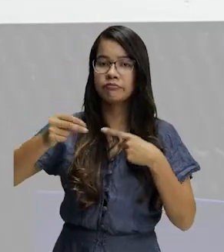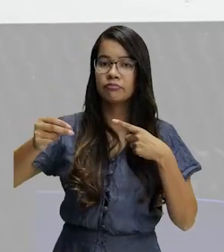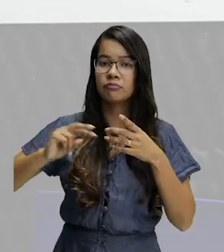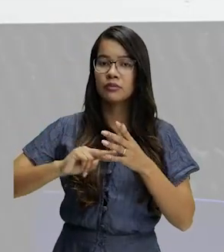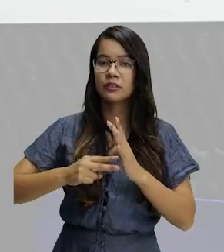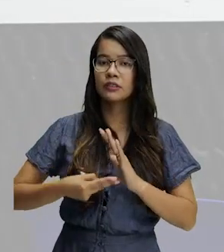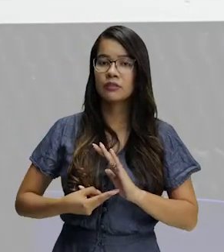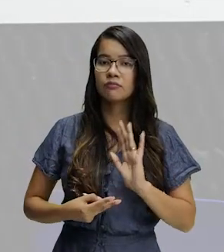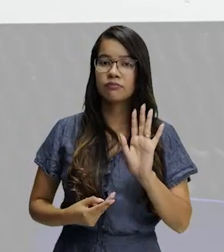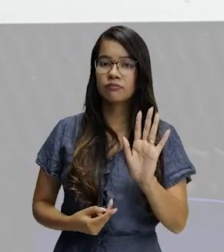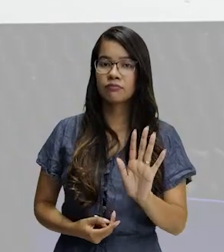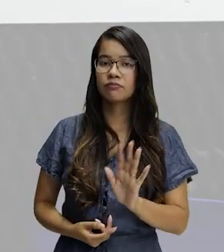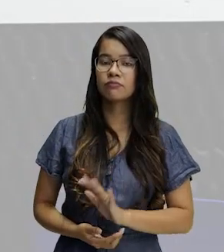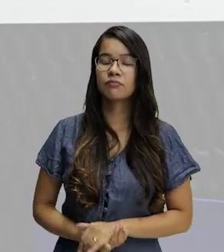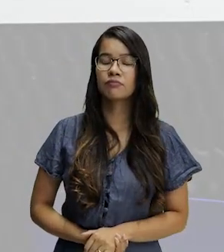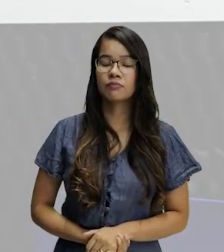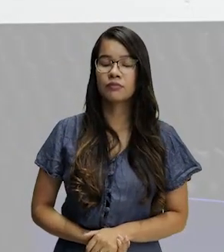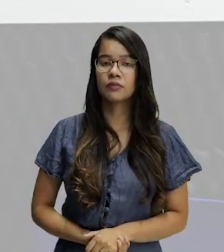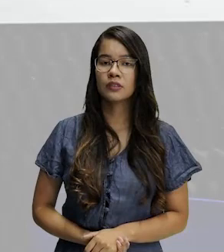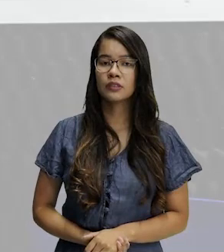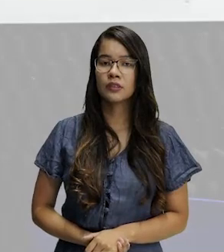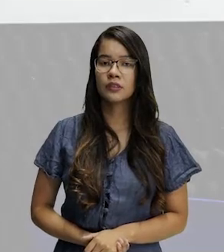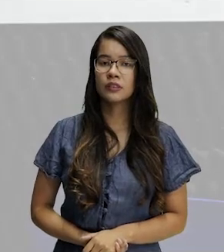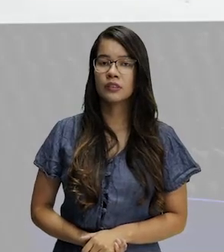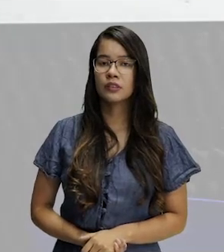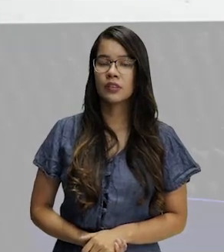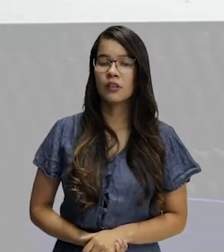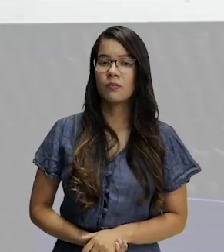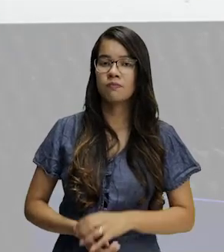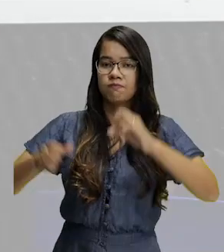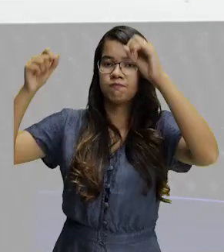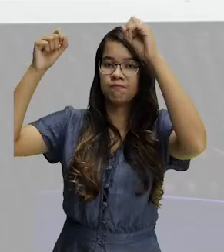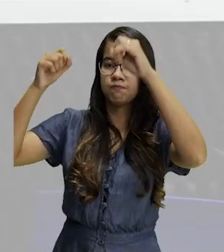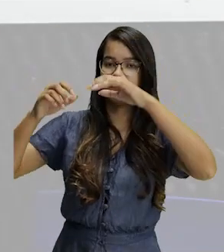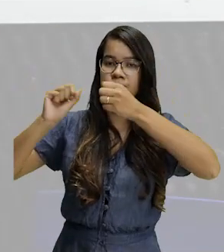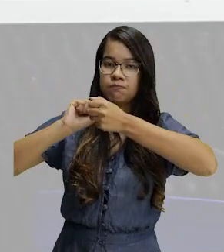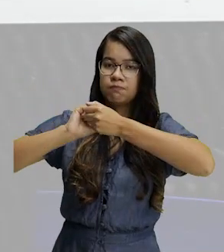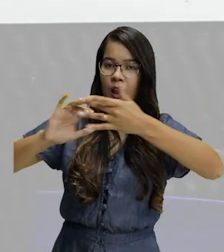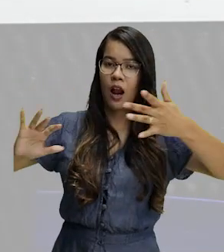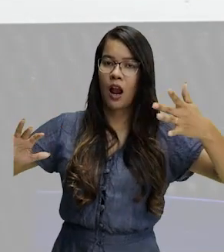significativas. Uma Alemanha bombardeando Londres.